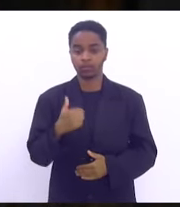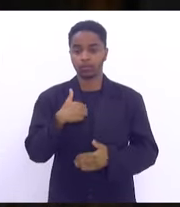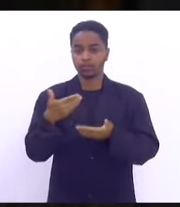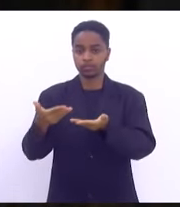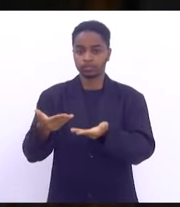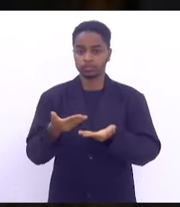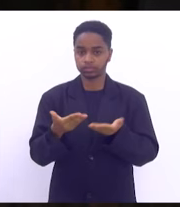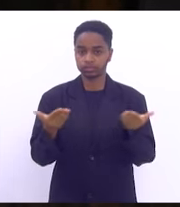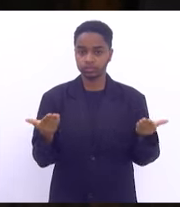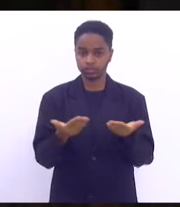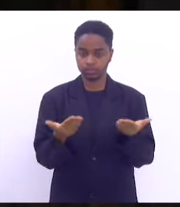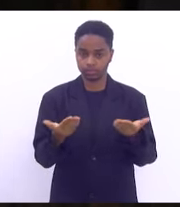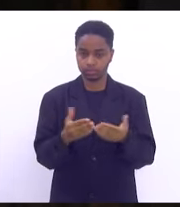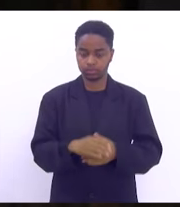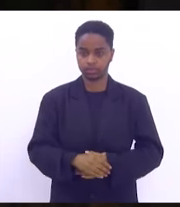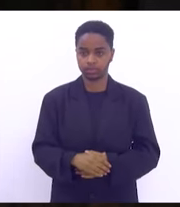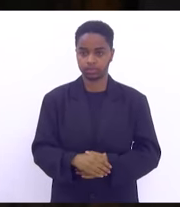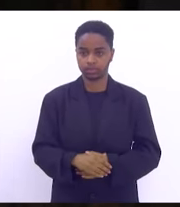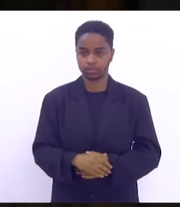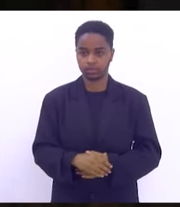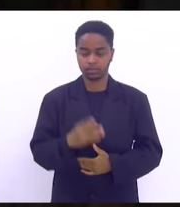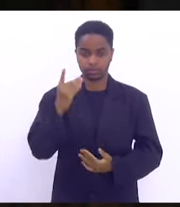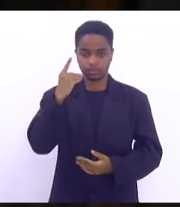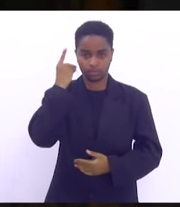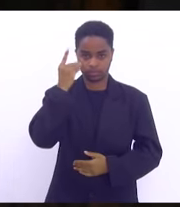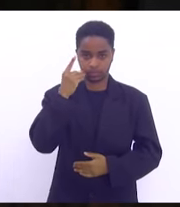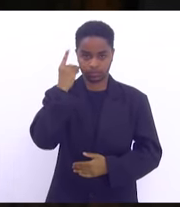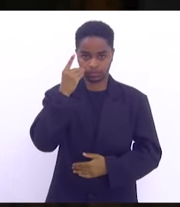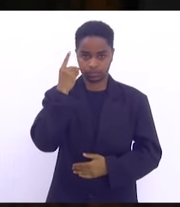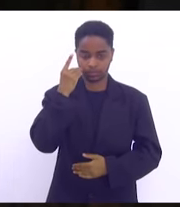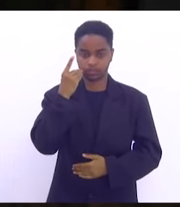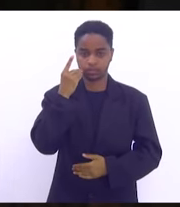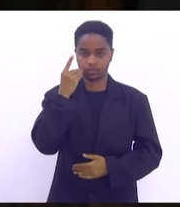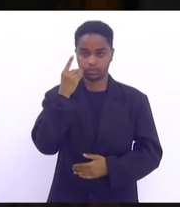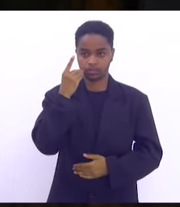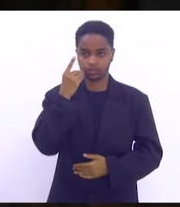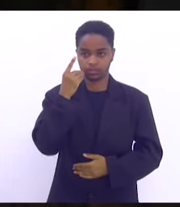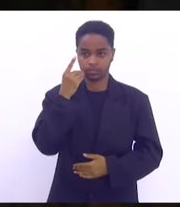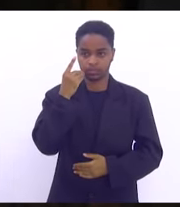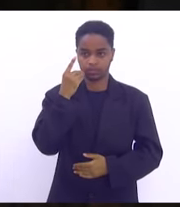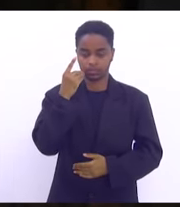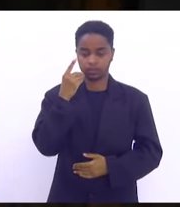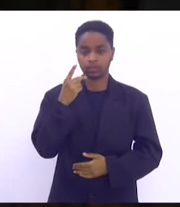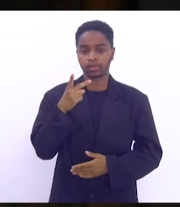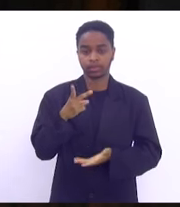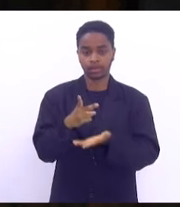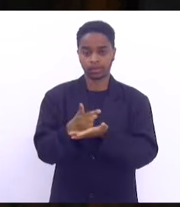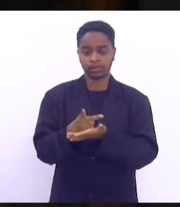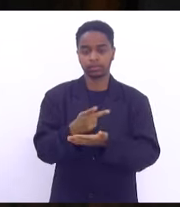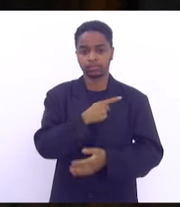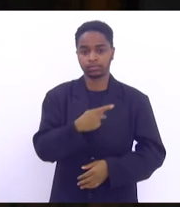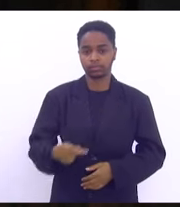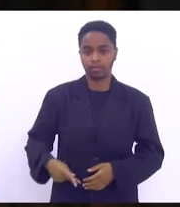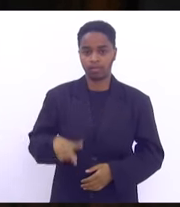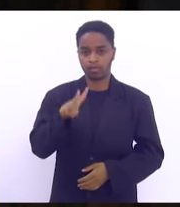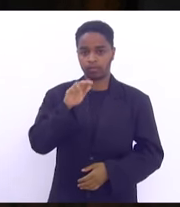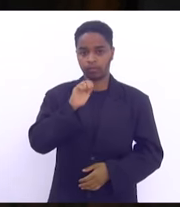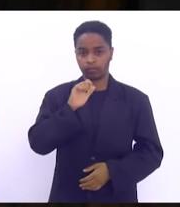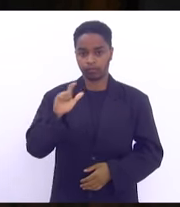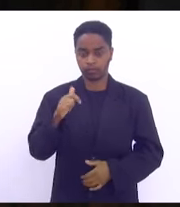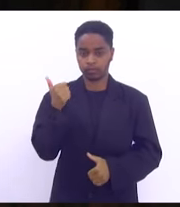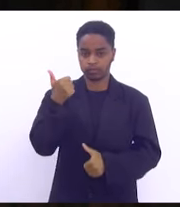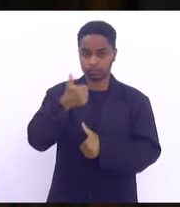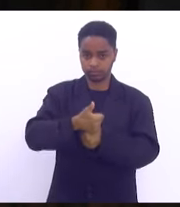convidar o deputado, sempre presidente, Valda Ceasa, para assumir